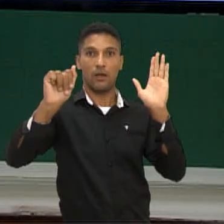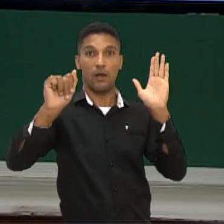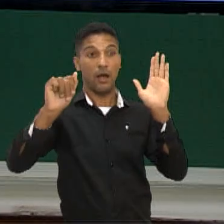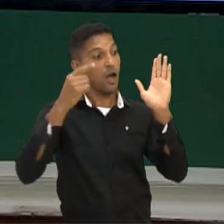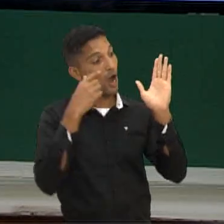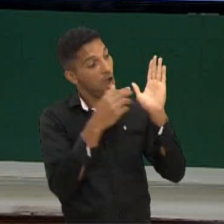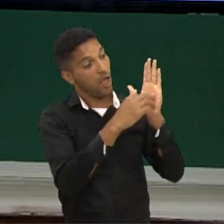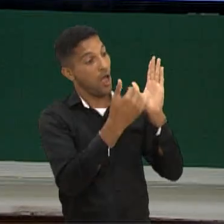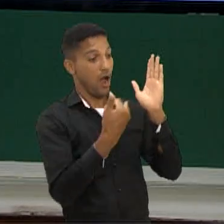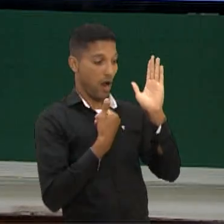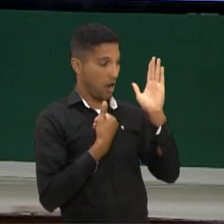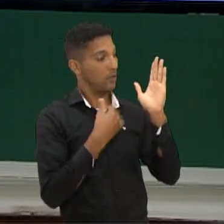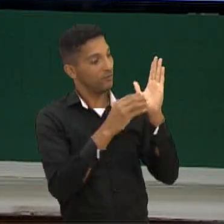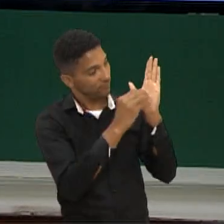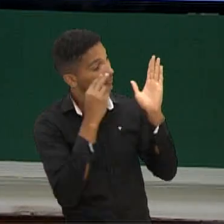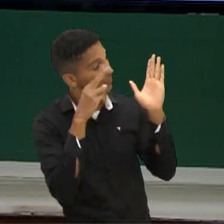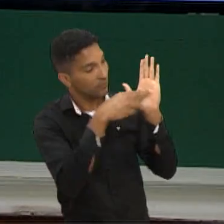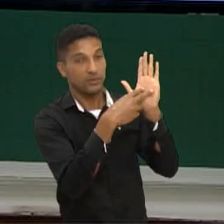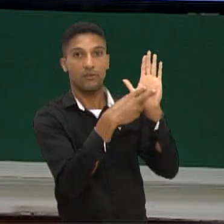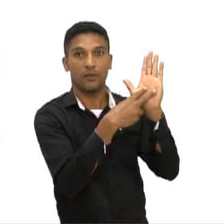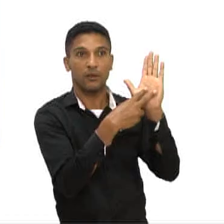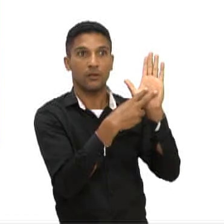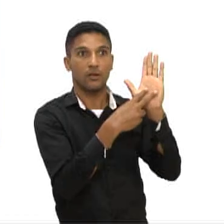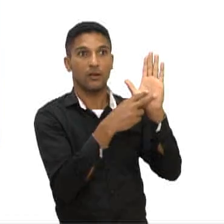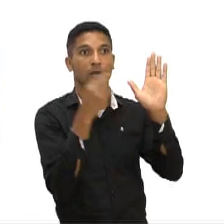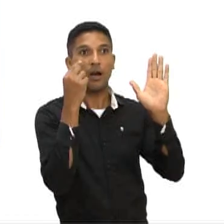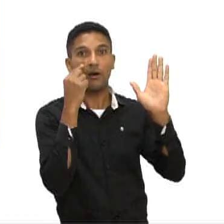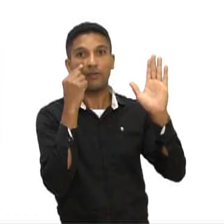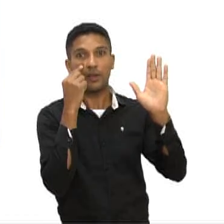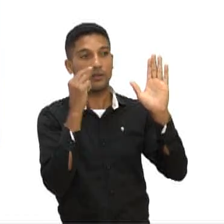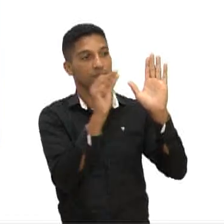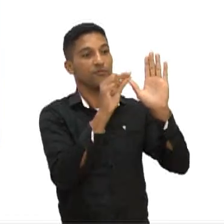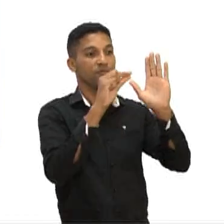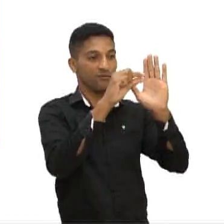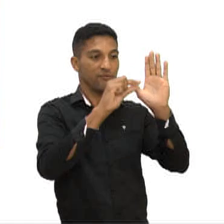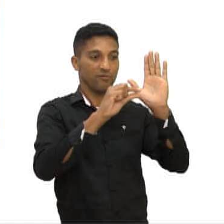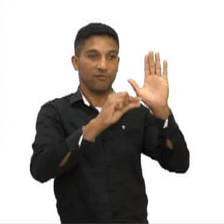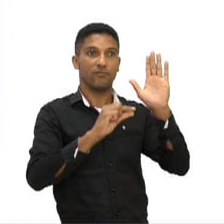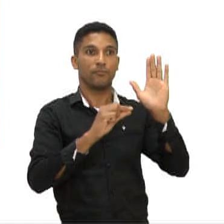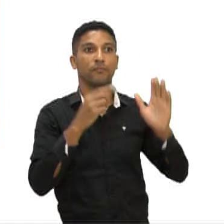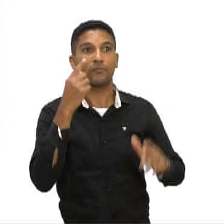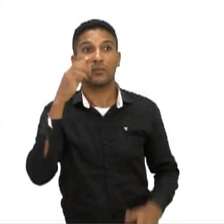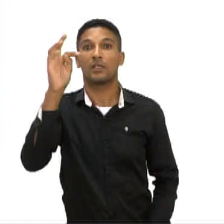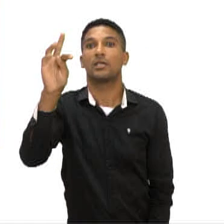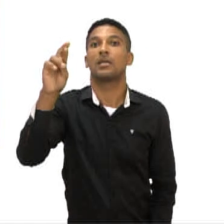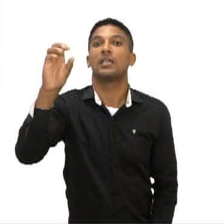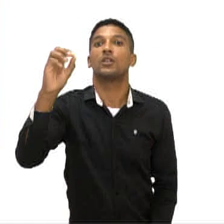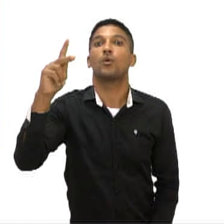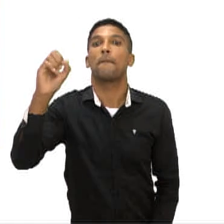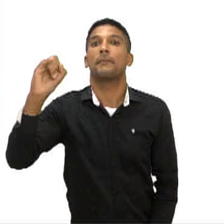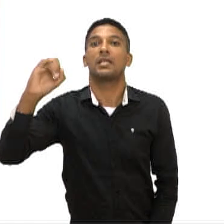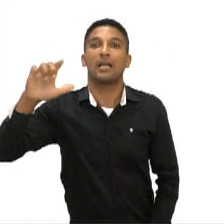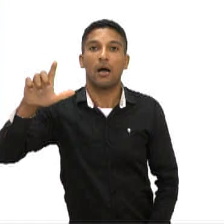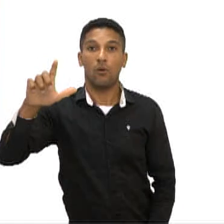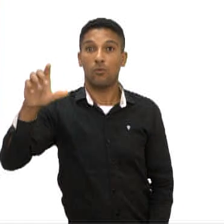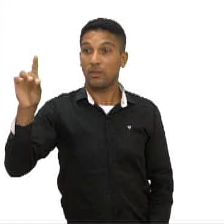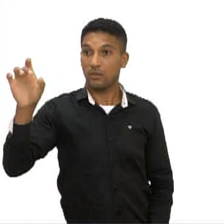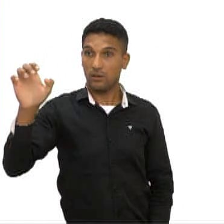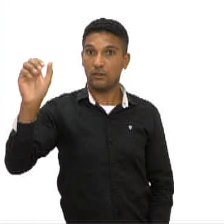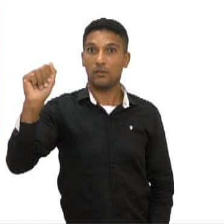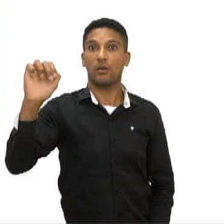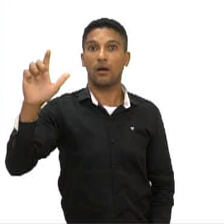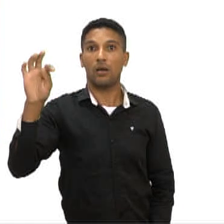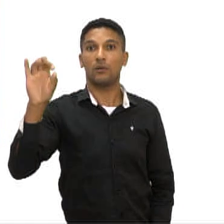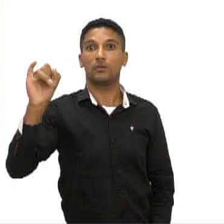É a nossa colinha. Então, tropical de altitude, aqui ó, na região norte do estado